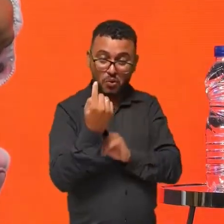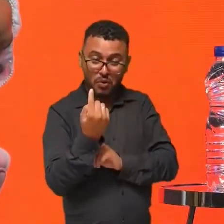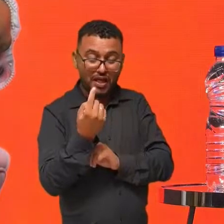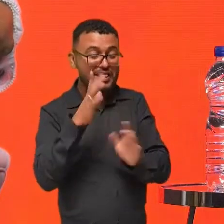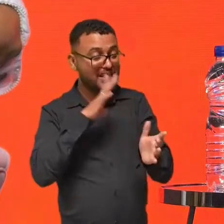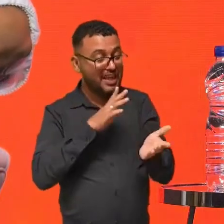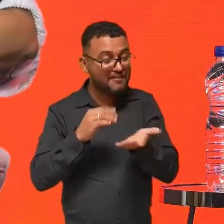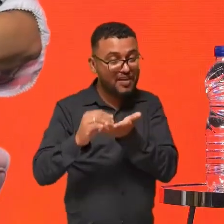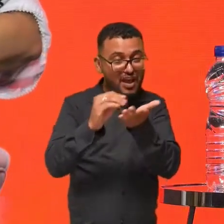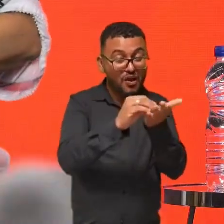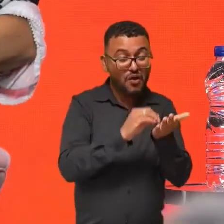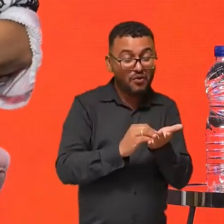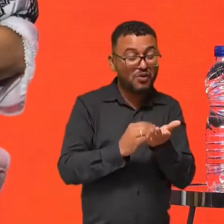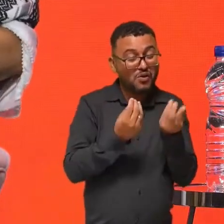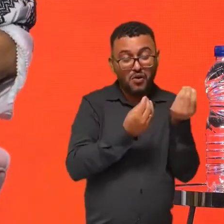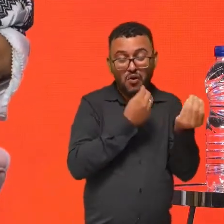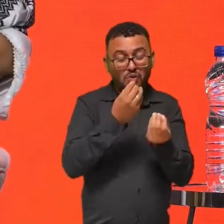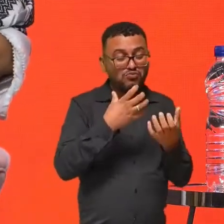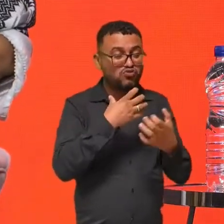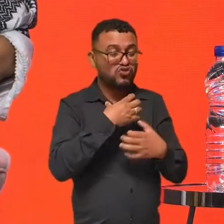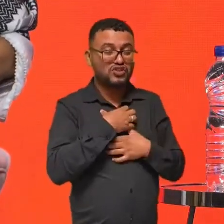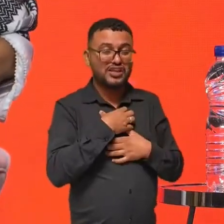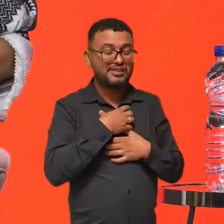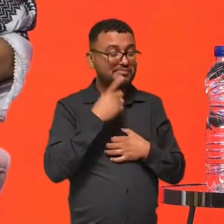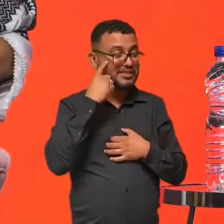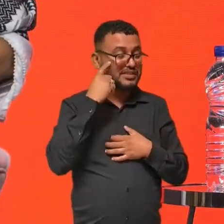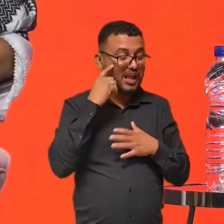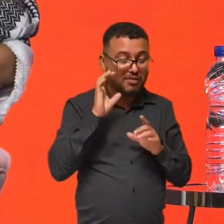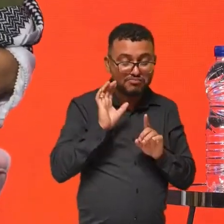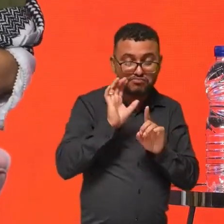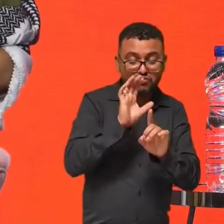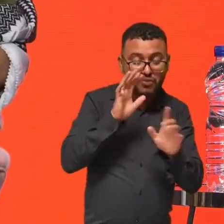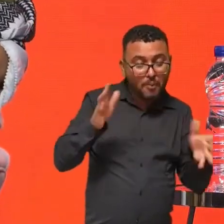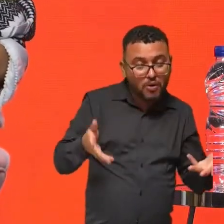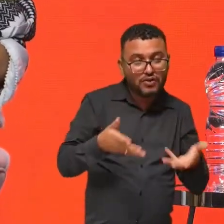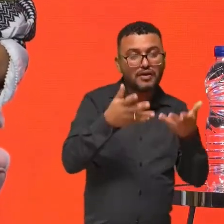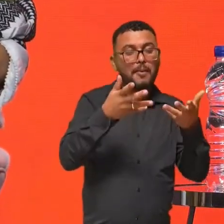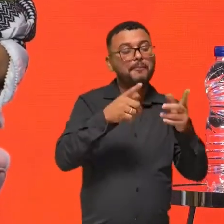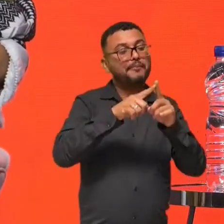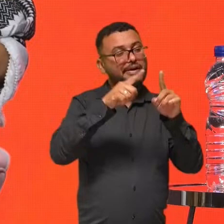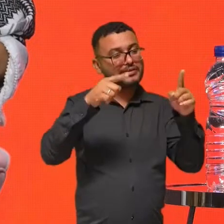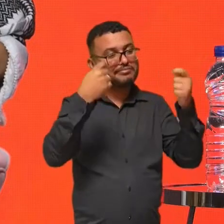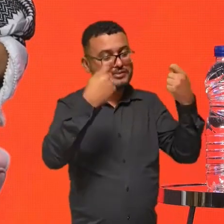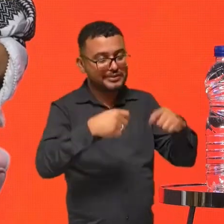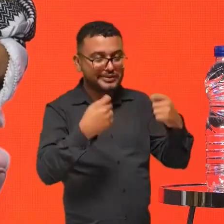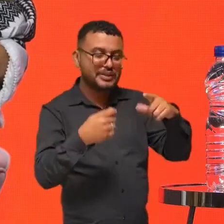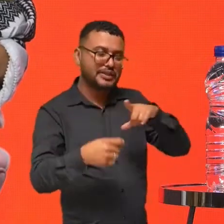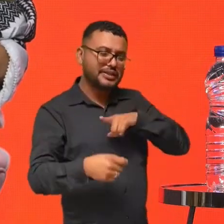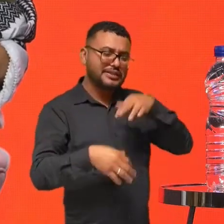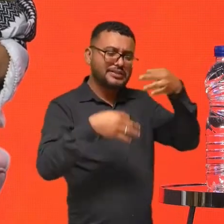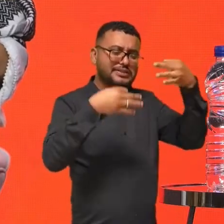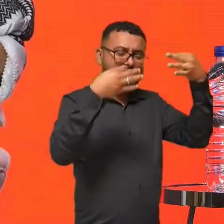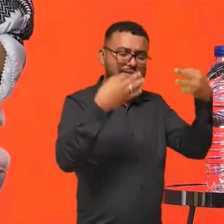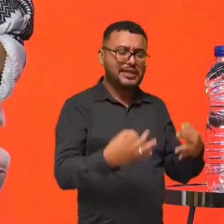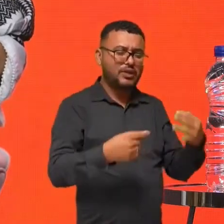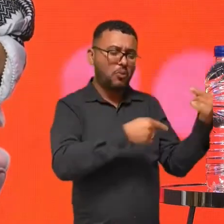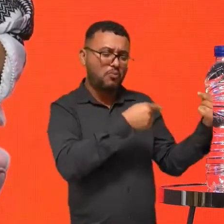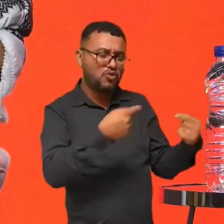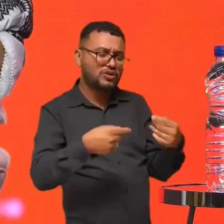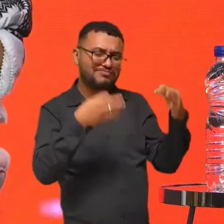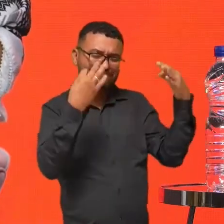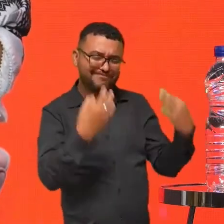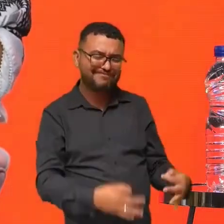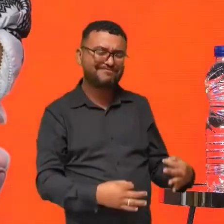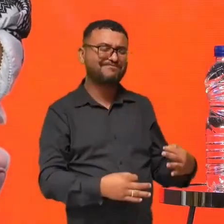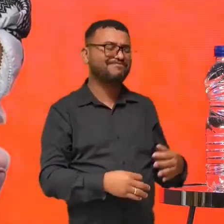formas de mobilizar, mas, para isso, precisa ter uma assertiva política e ter uma